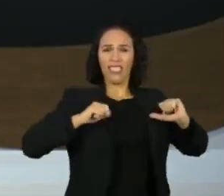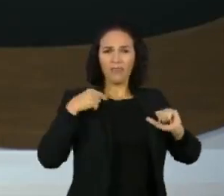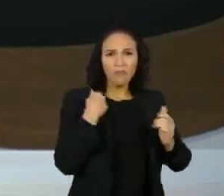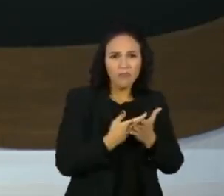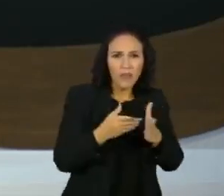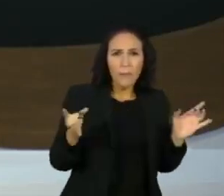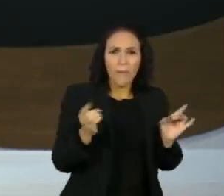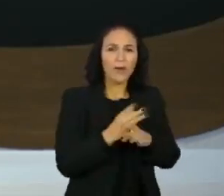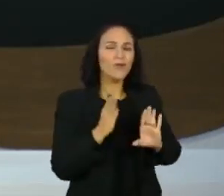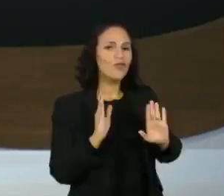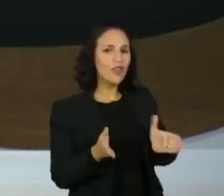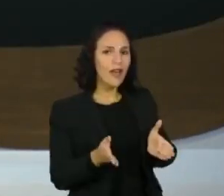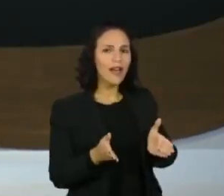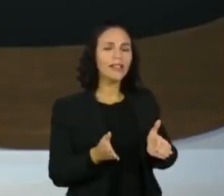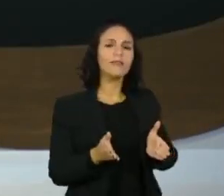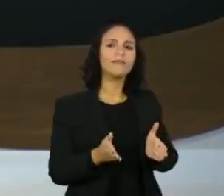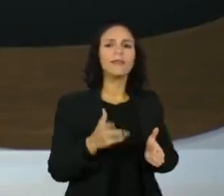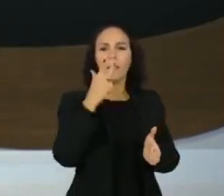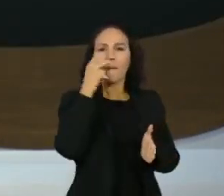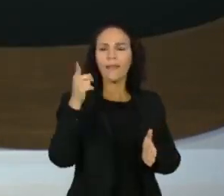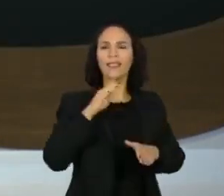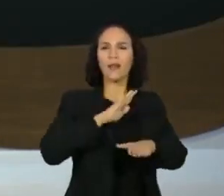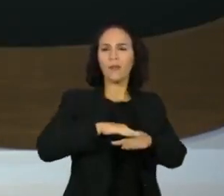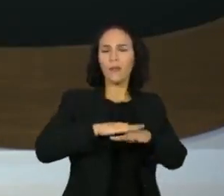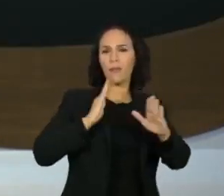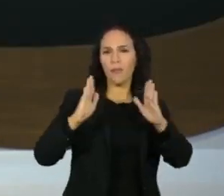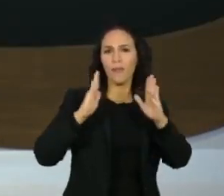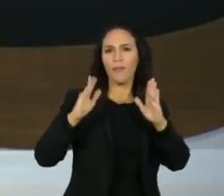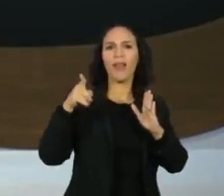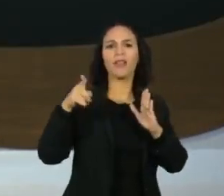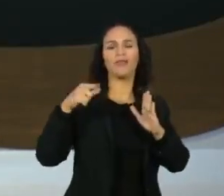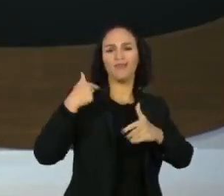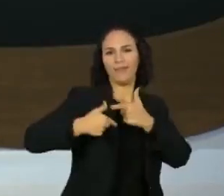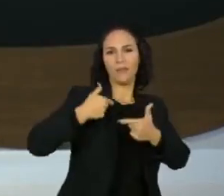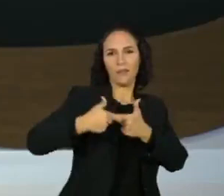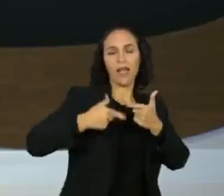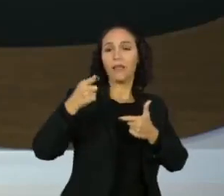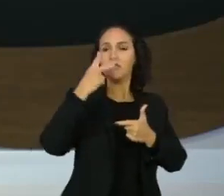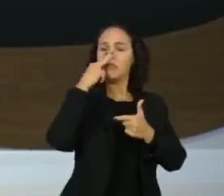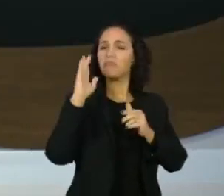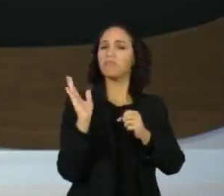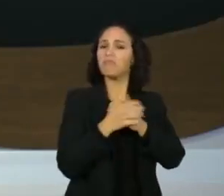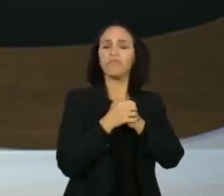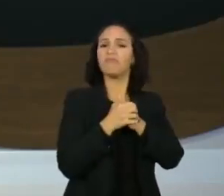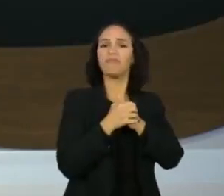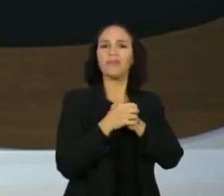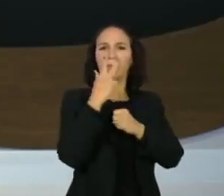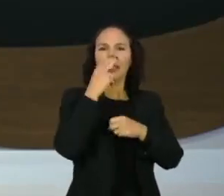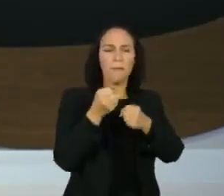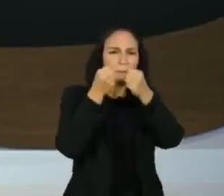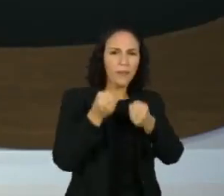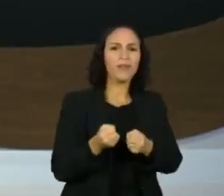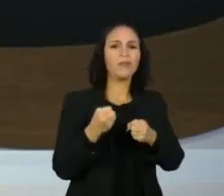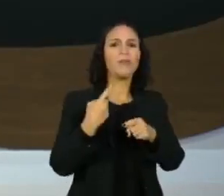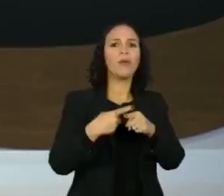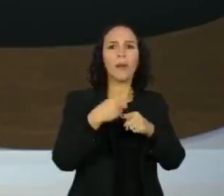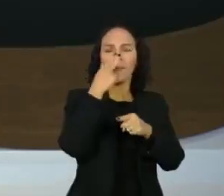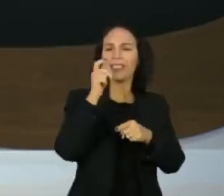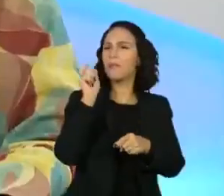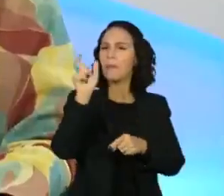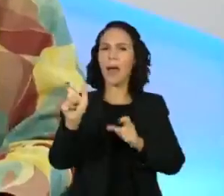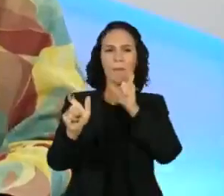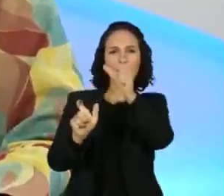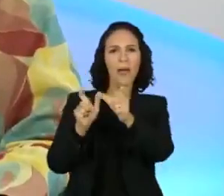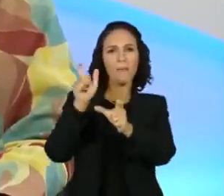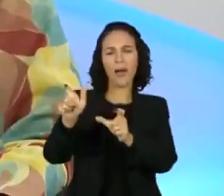E você tem um momento na sua carreira que você não faz questão de esconder, em que isso pegou muito pesado, porque você recebeu críticas